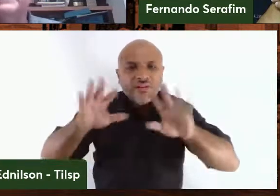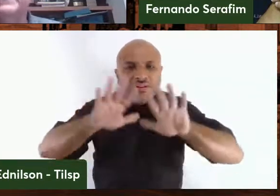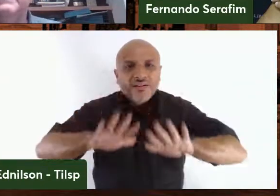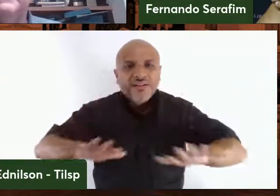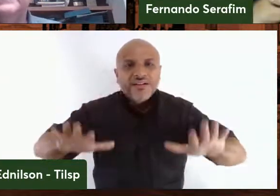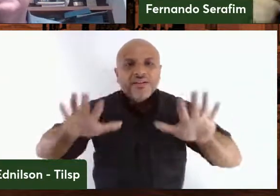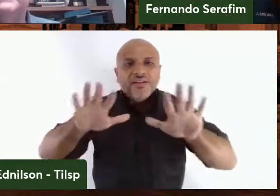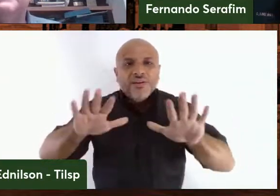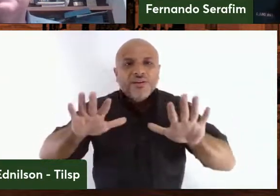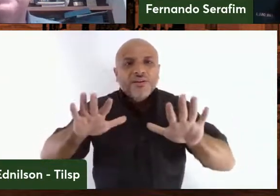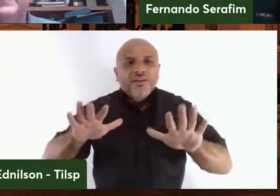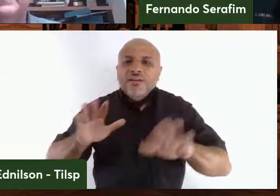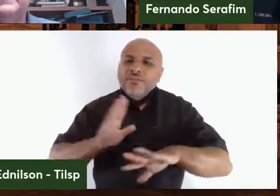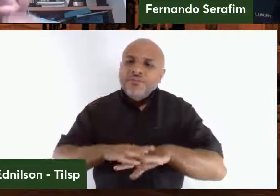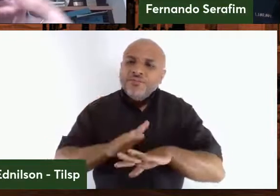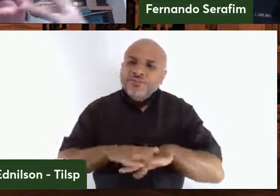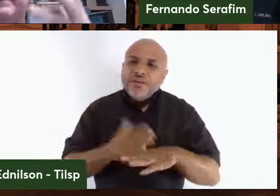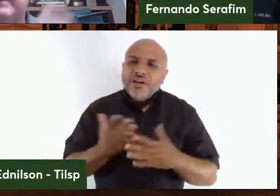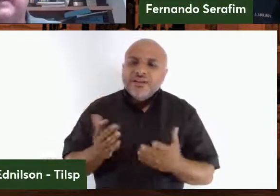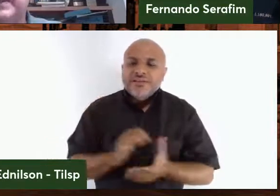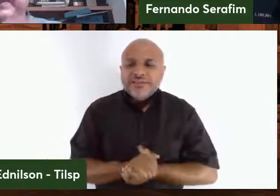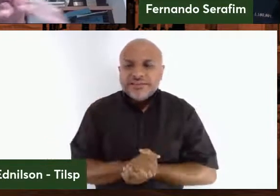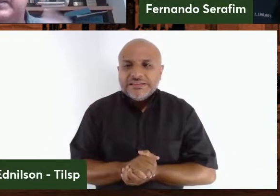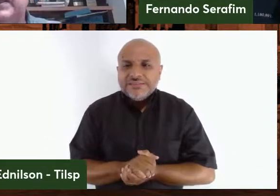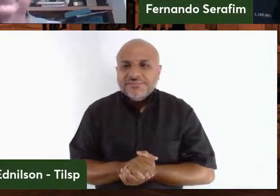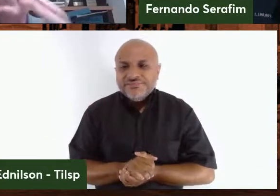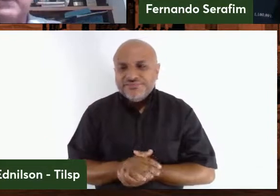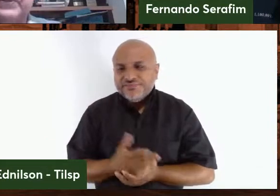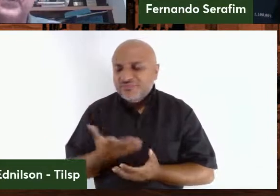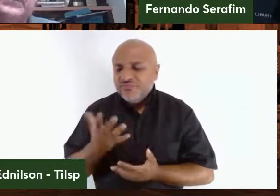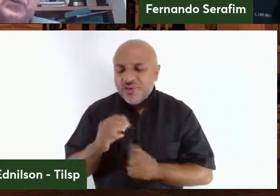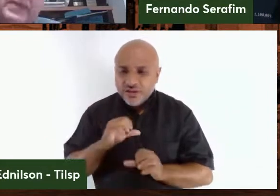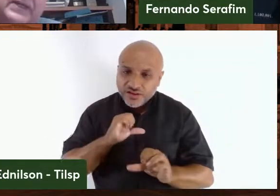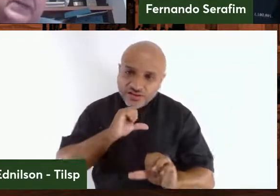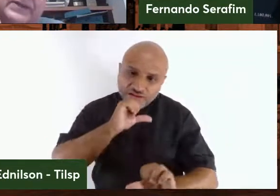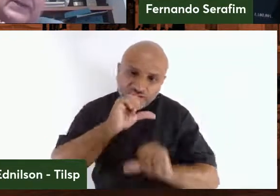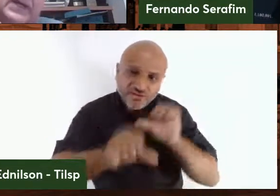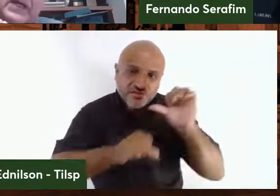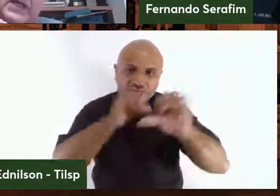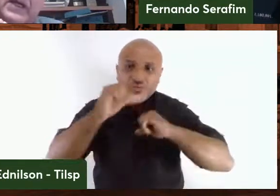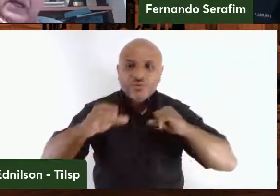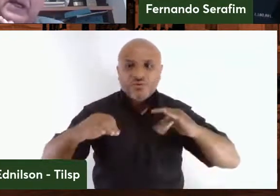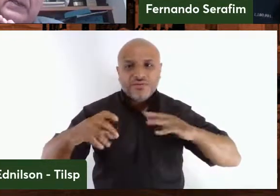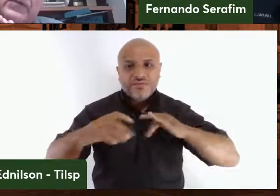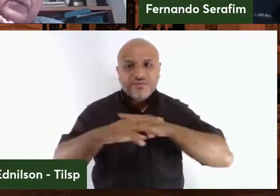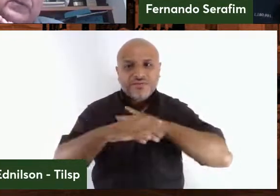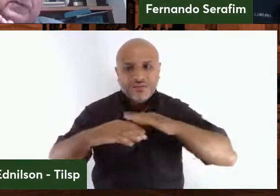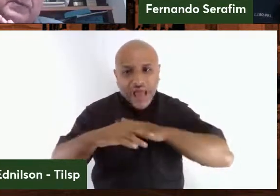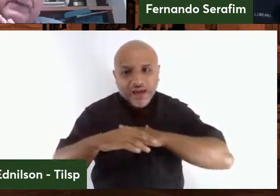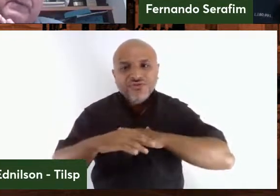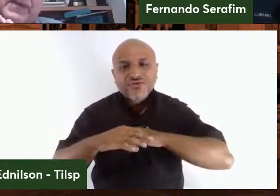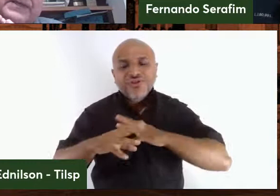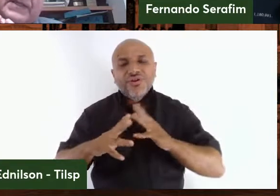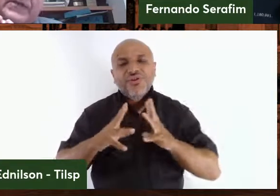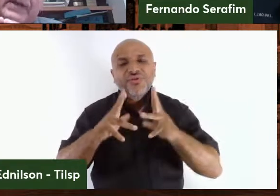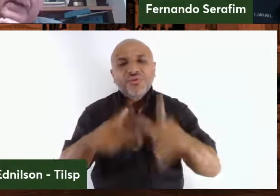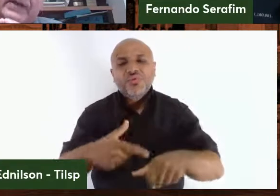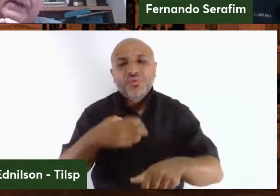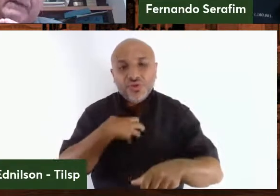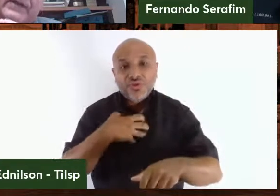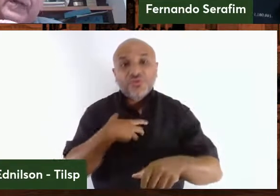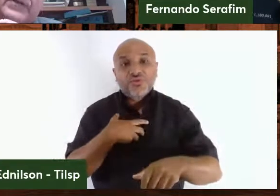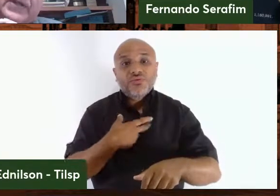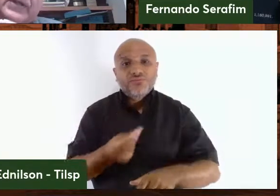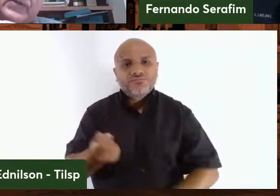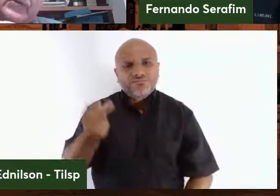dizer, para as, vamos dizer assim, transformações urbanas. Tudo isso, minha formação